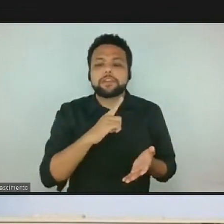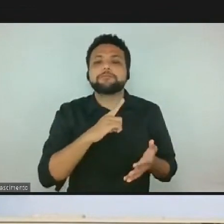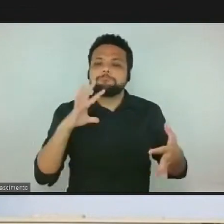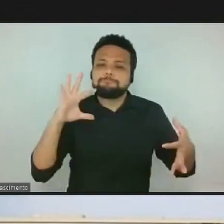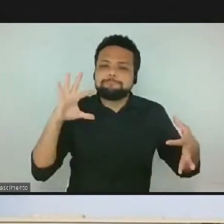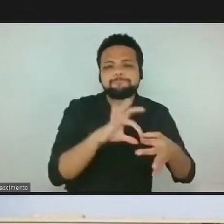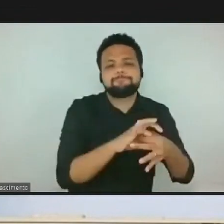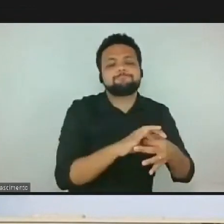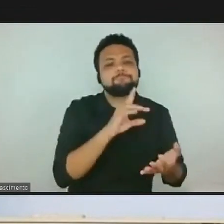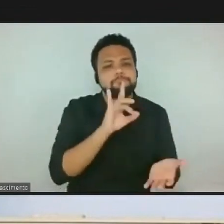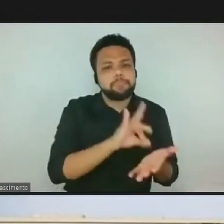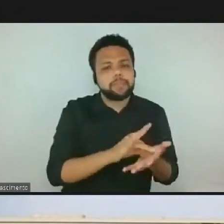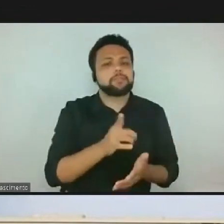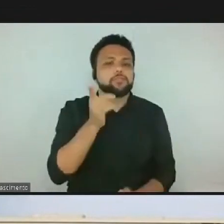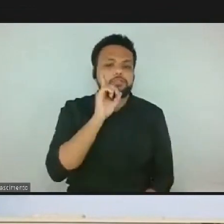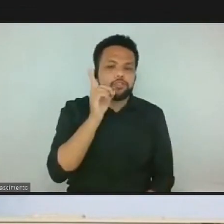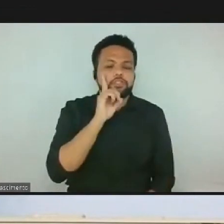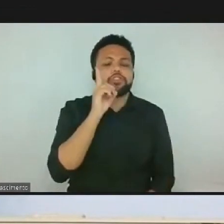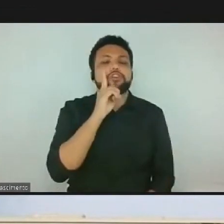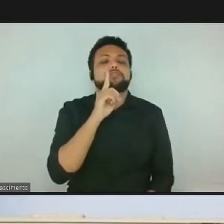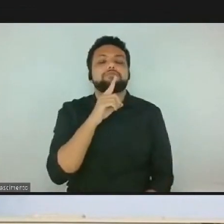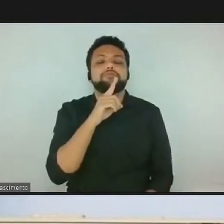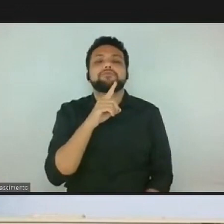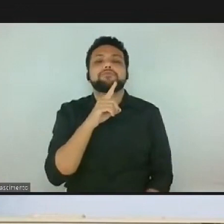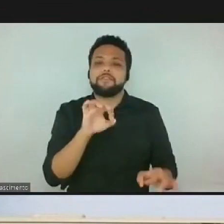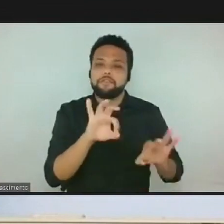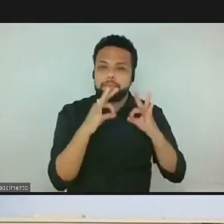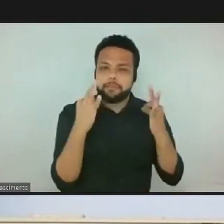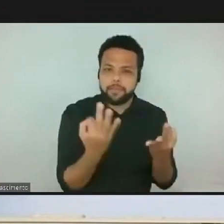cotidiano dessa criança e dessa família, e